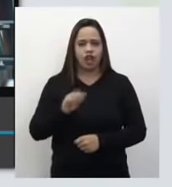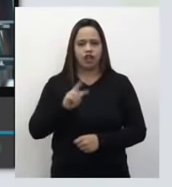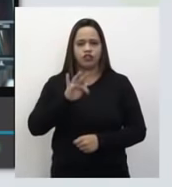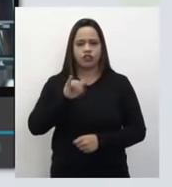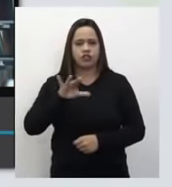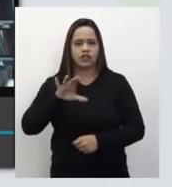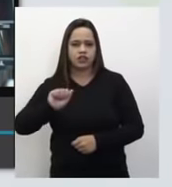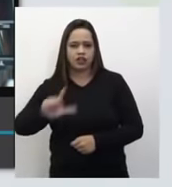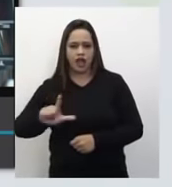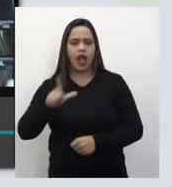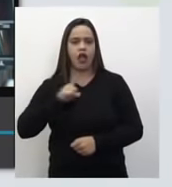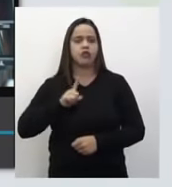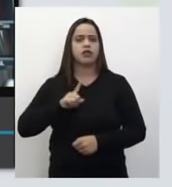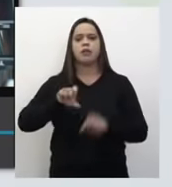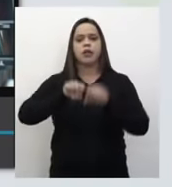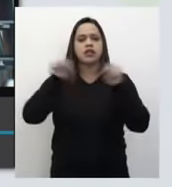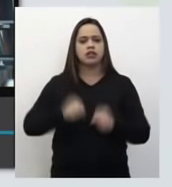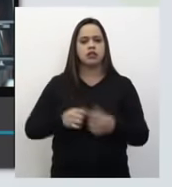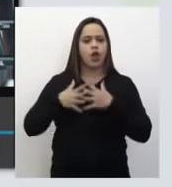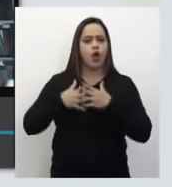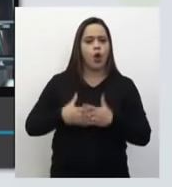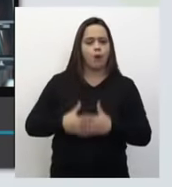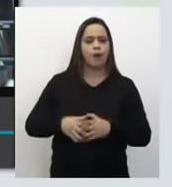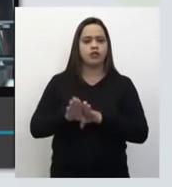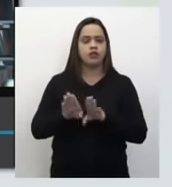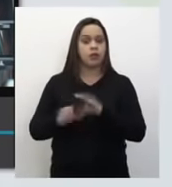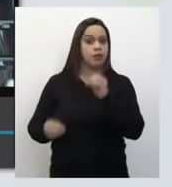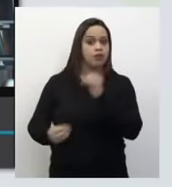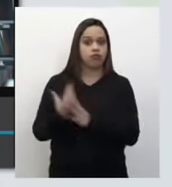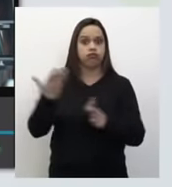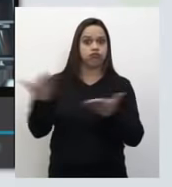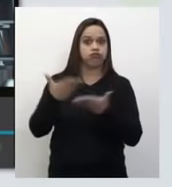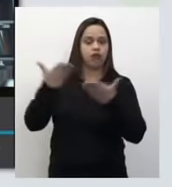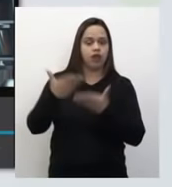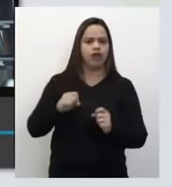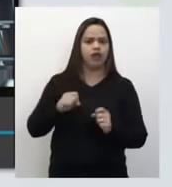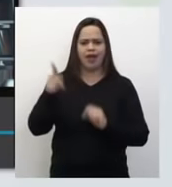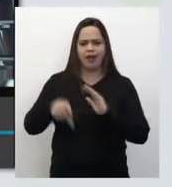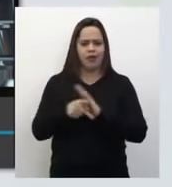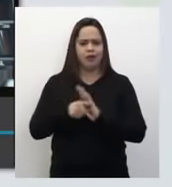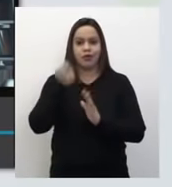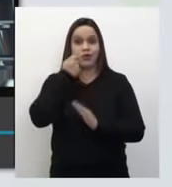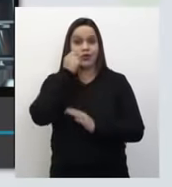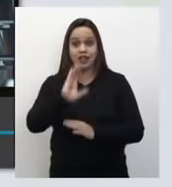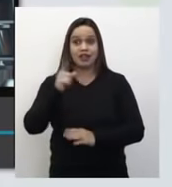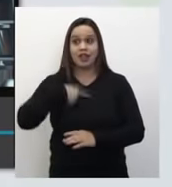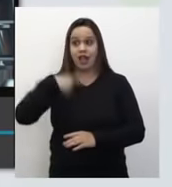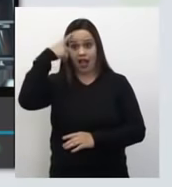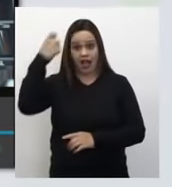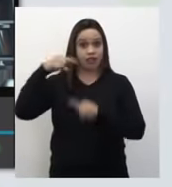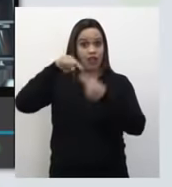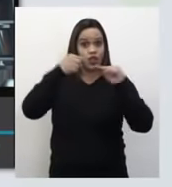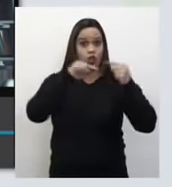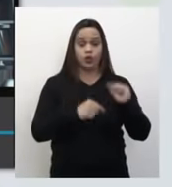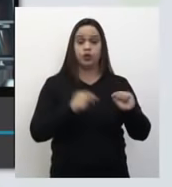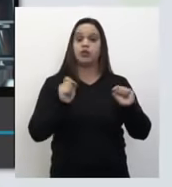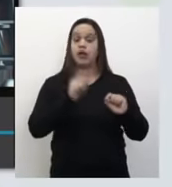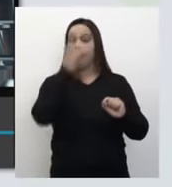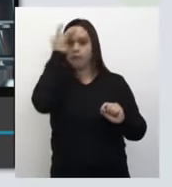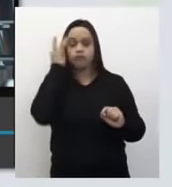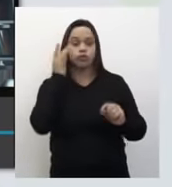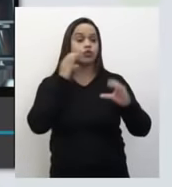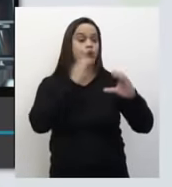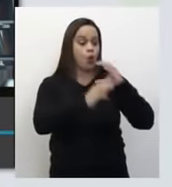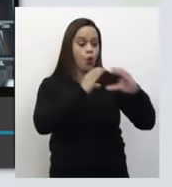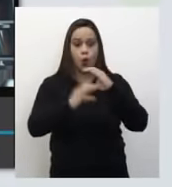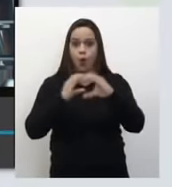com sistemas complexos, sistemas de emergência, tem toda uma ciência em cima disso, a cibernética, tem tudo a ver com essa ideia de que quando pessoas se comunicam bem,